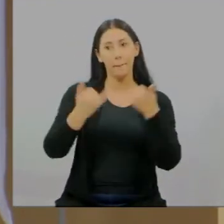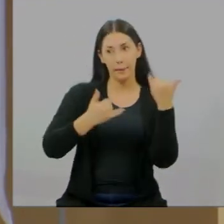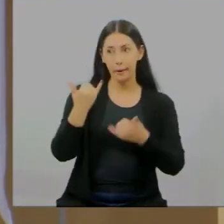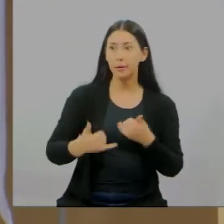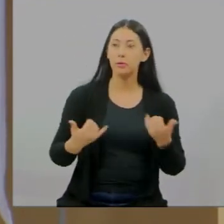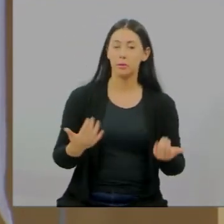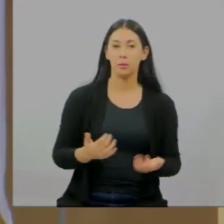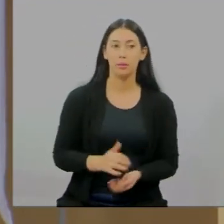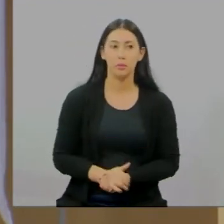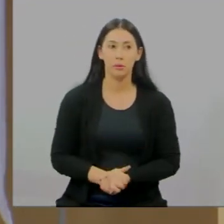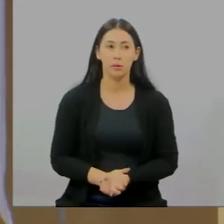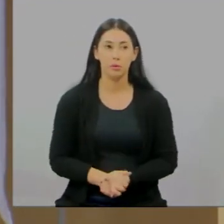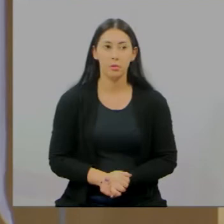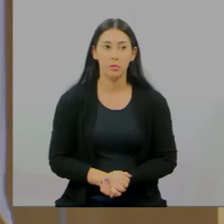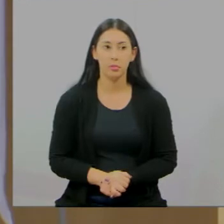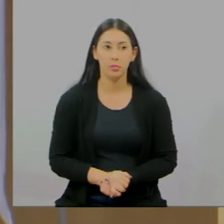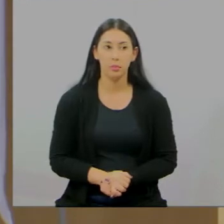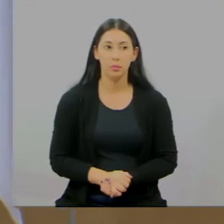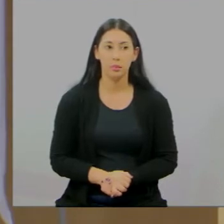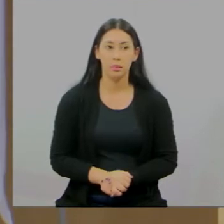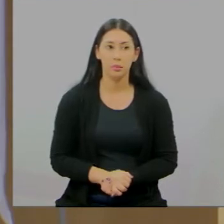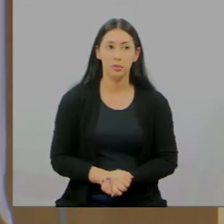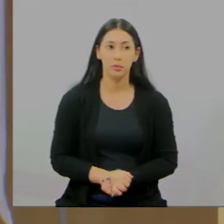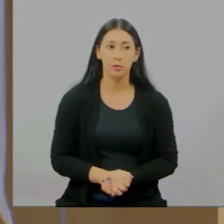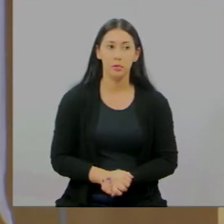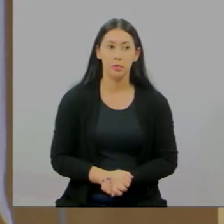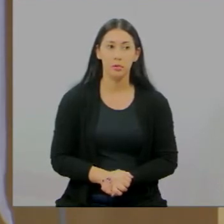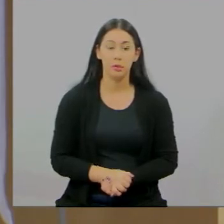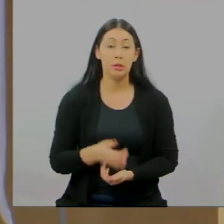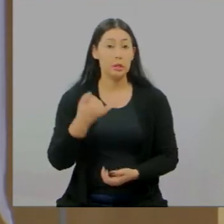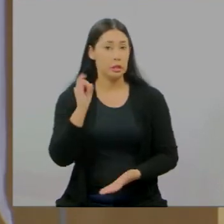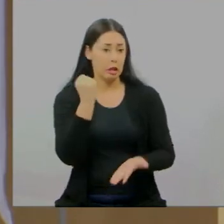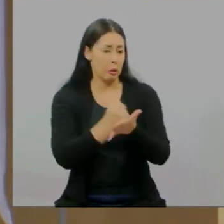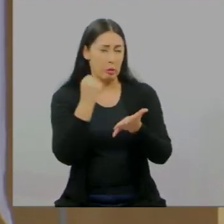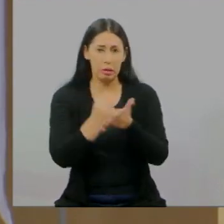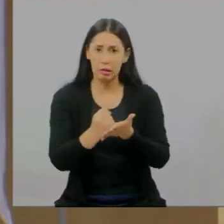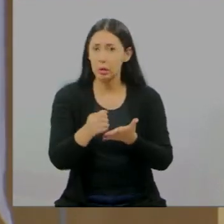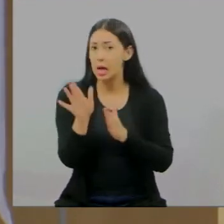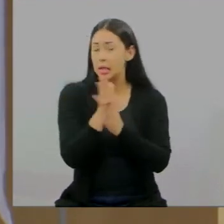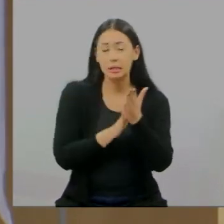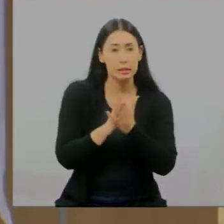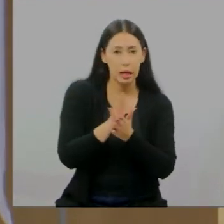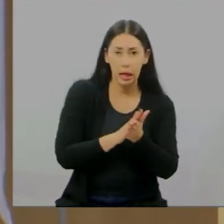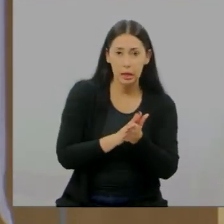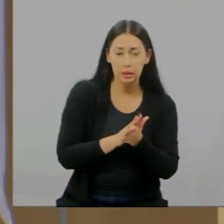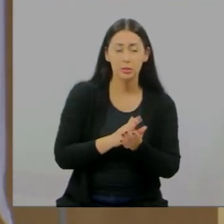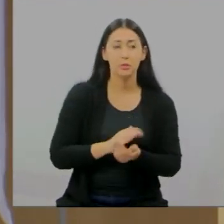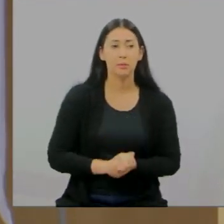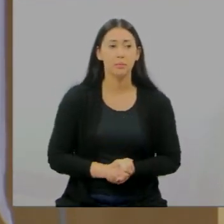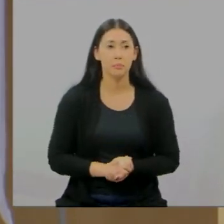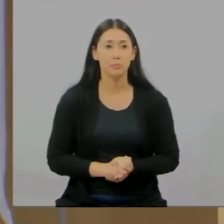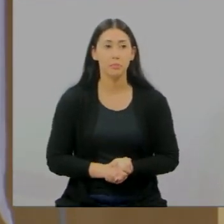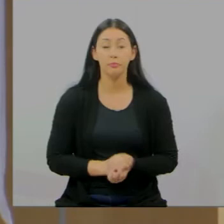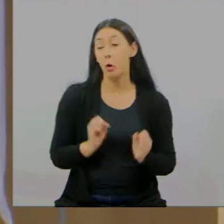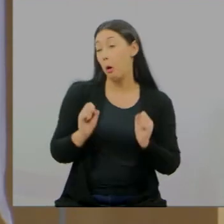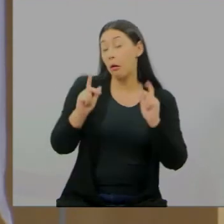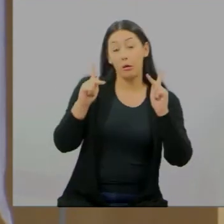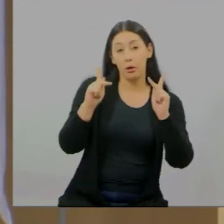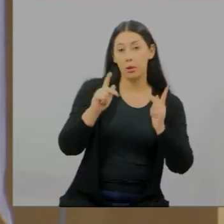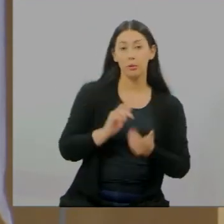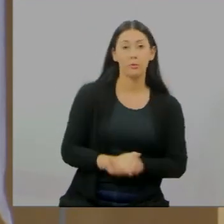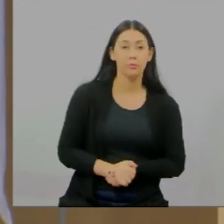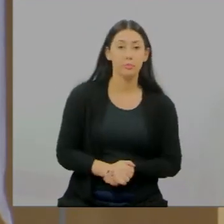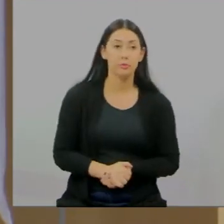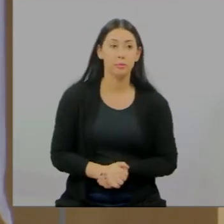Brincadeira. Se não tivesse nenhuma contratação de serviço com a prefeitura, ok.